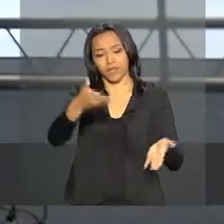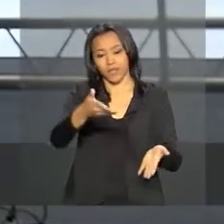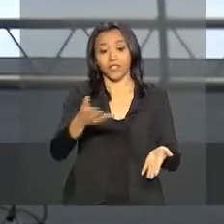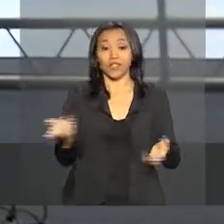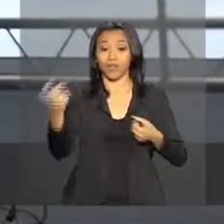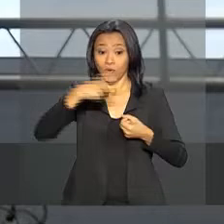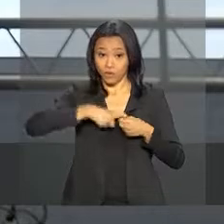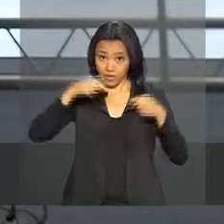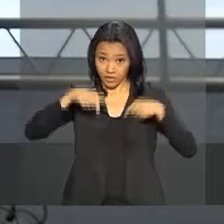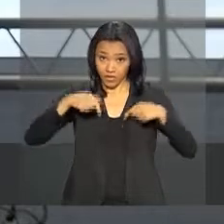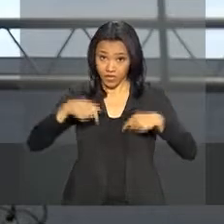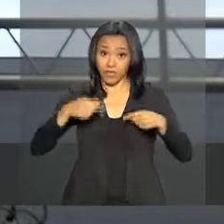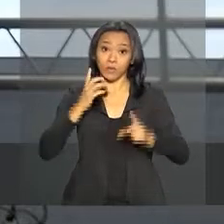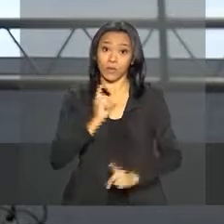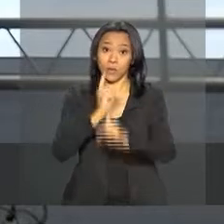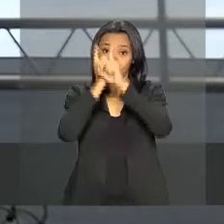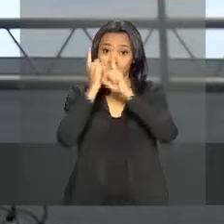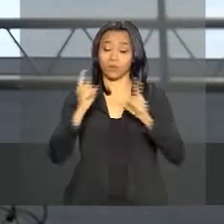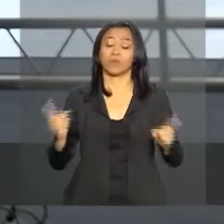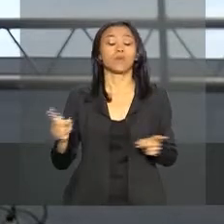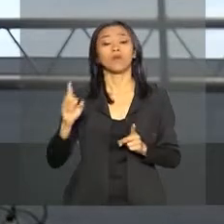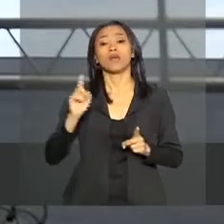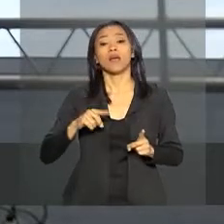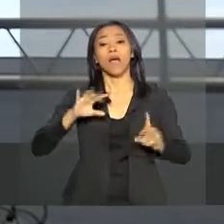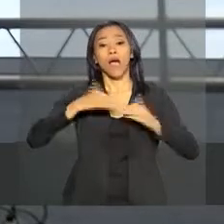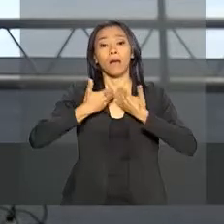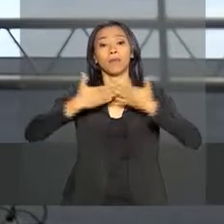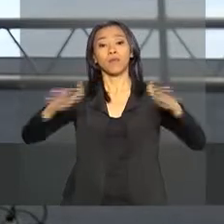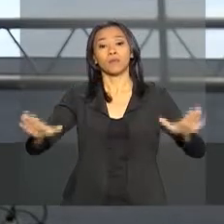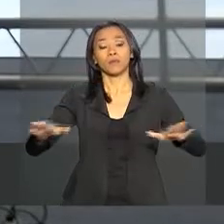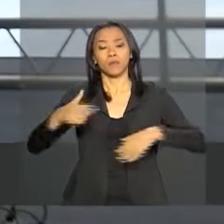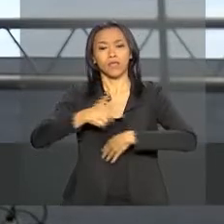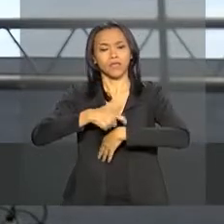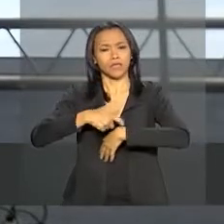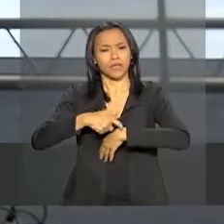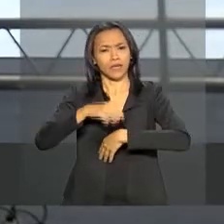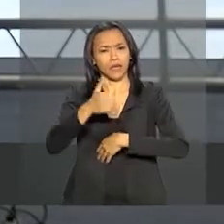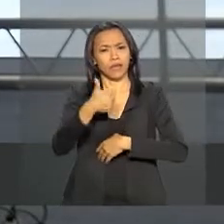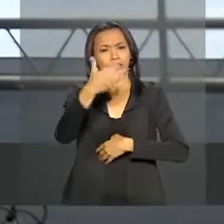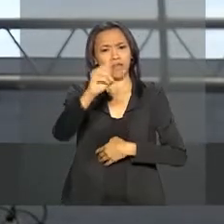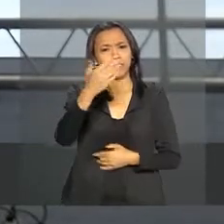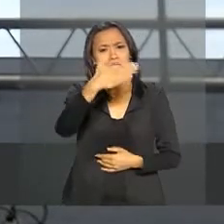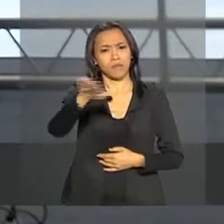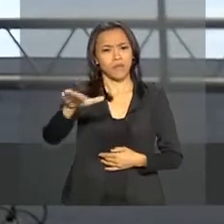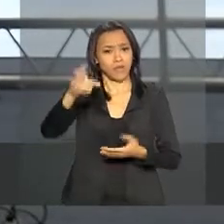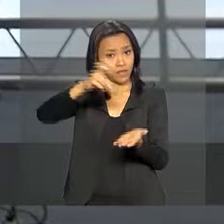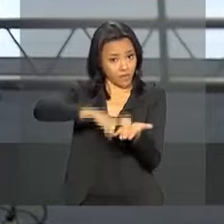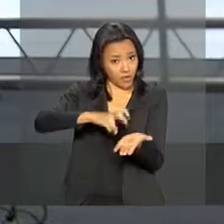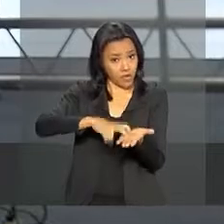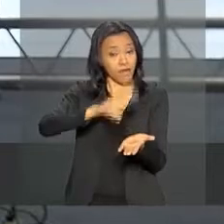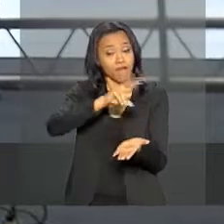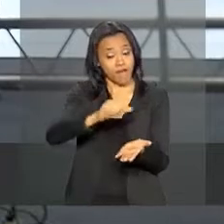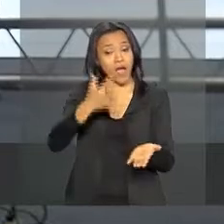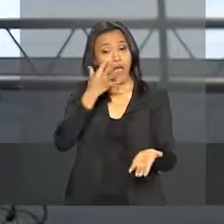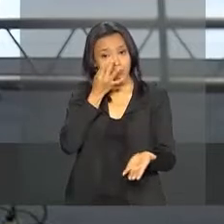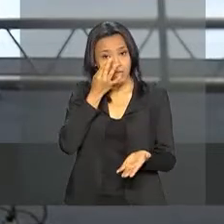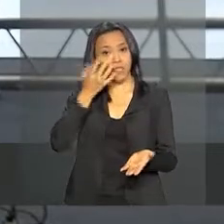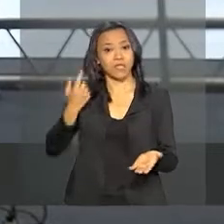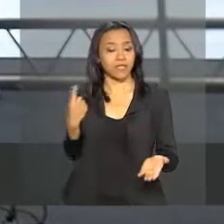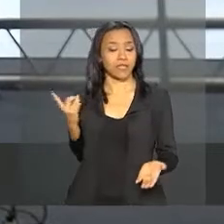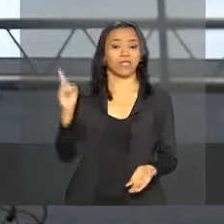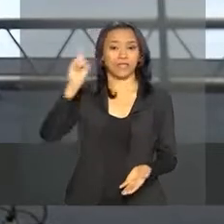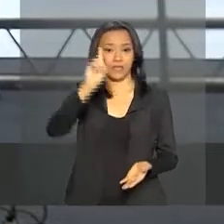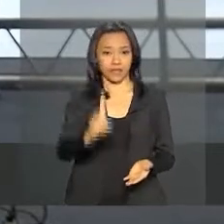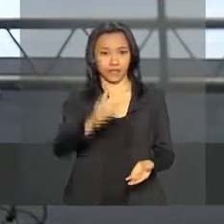aqui do Salão Internacional do Automóvel, a cerimônia de abertura está prevista para começar às 10h30 da manhã. Vai contar com a presença do